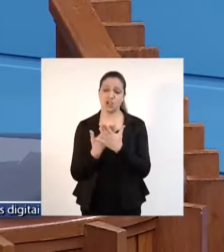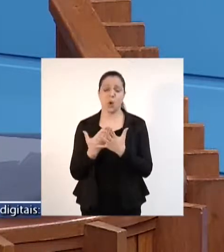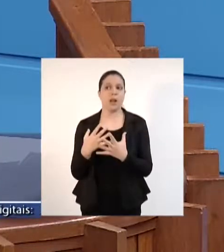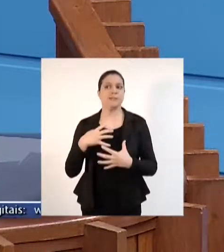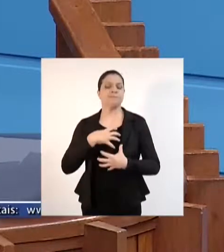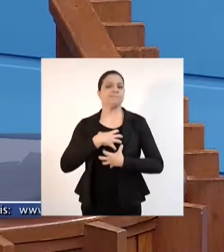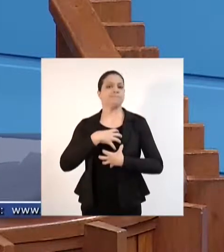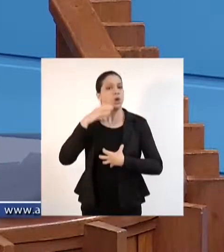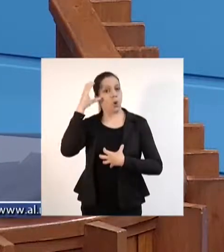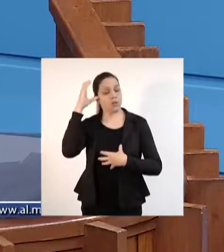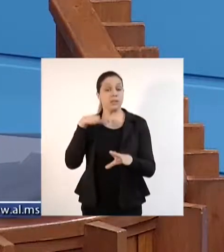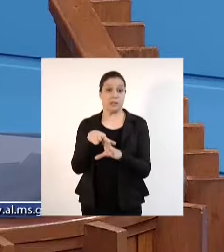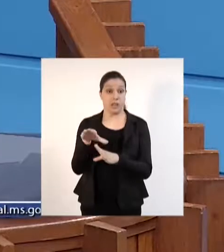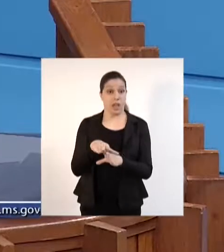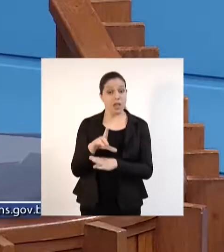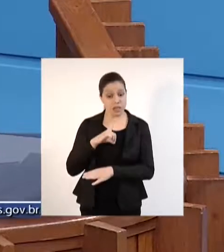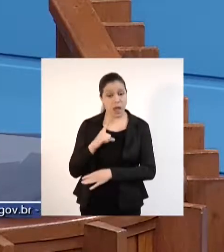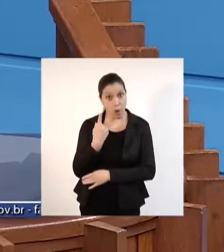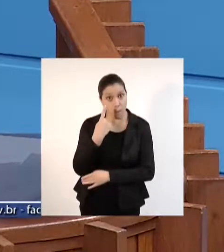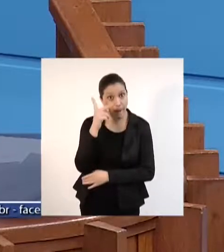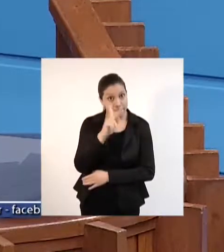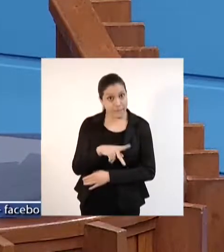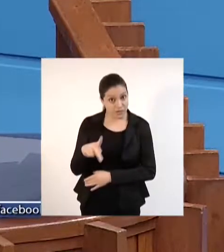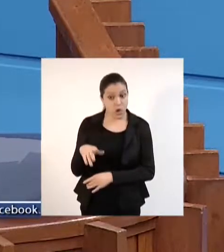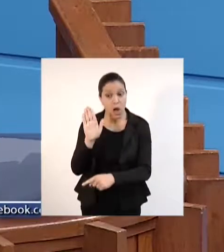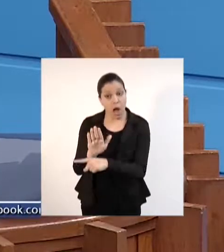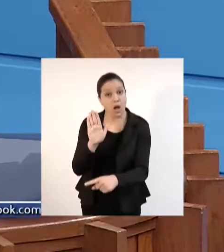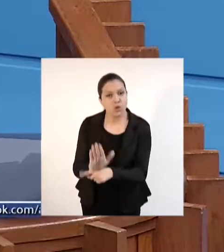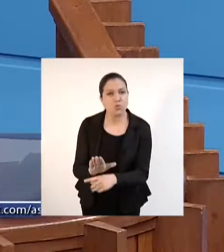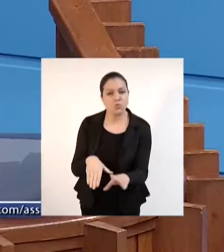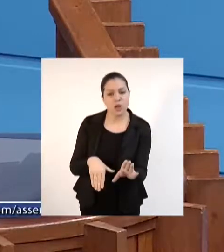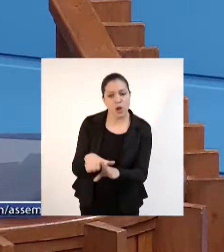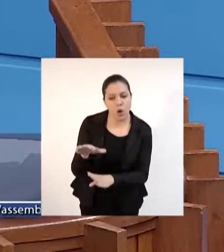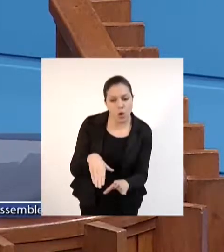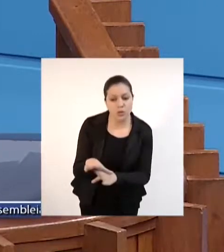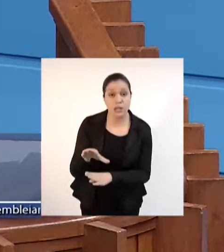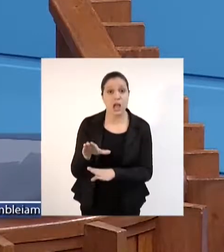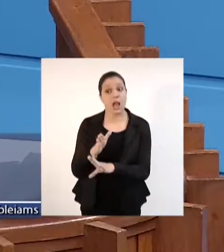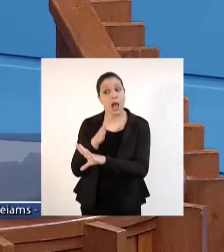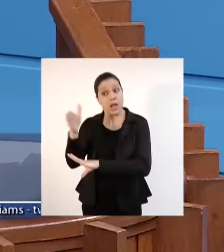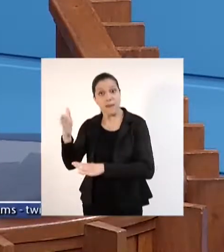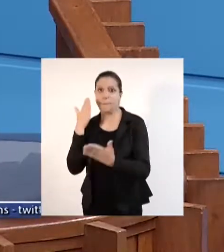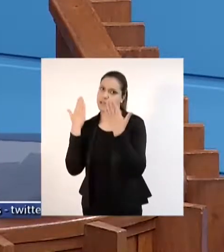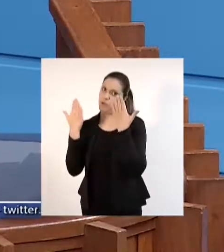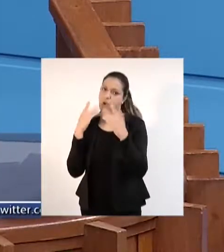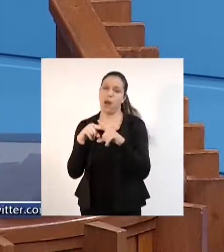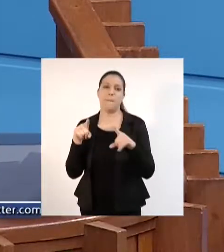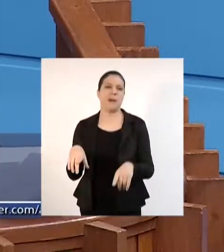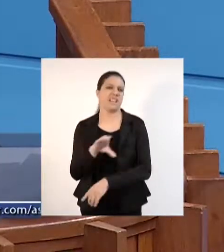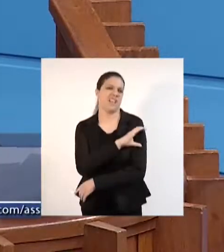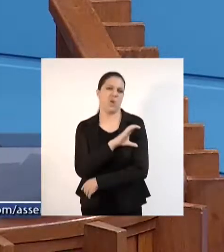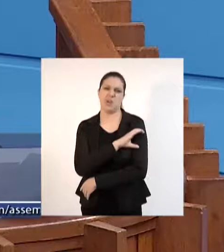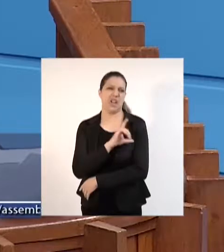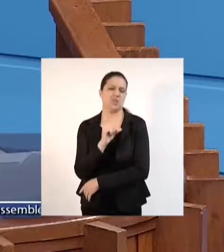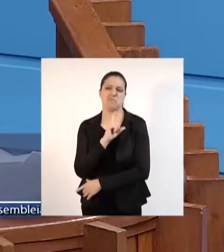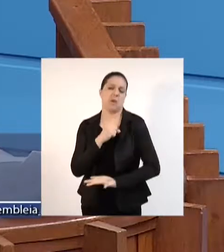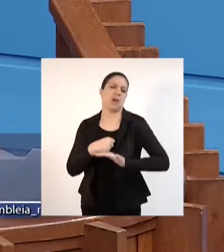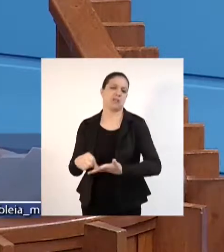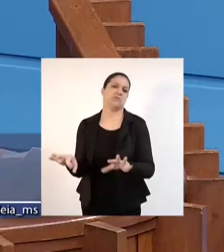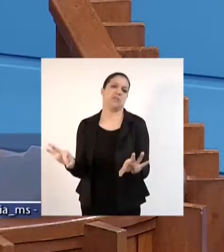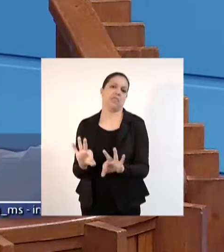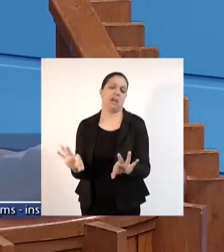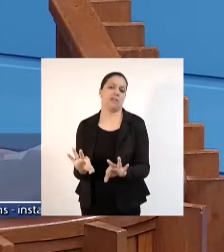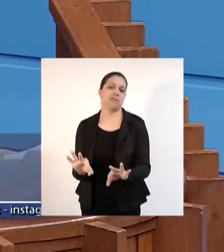uma professora que até ajuda, procura ouvir a gente e aconselha buscar uma psicóloga, mas a coordenadora não, ela não está nem